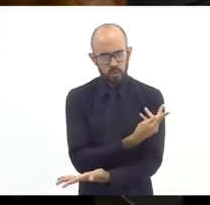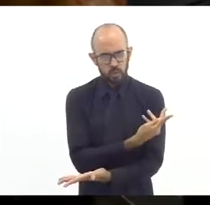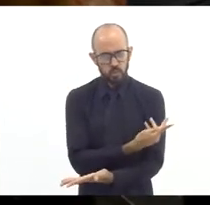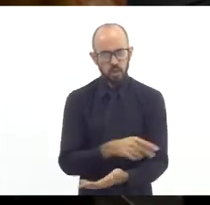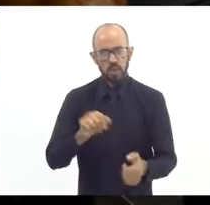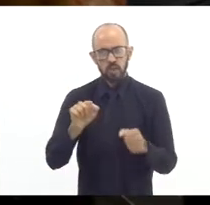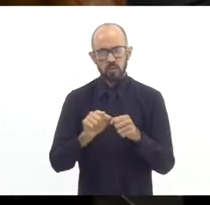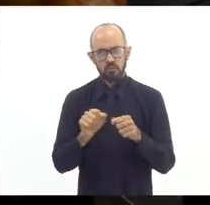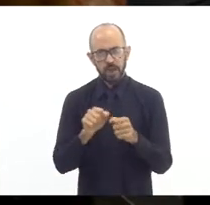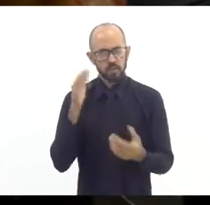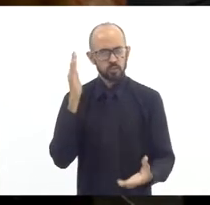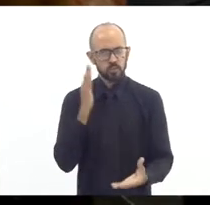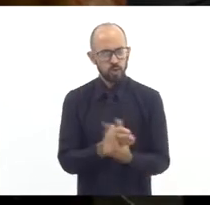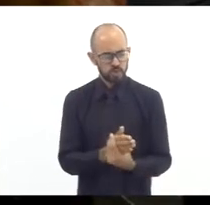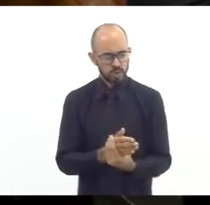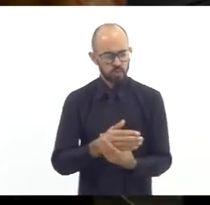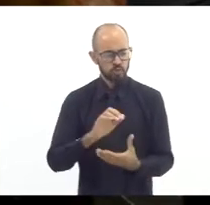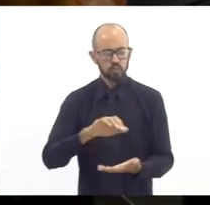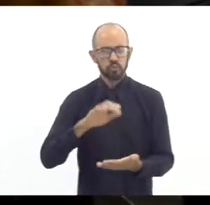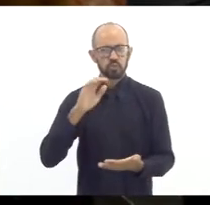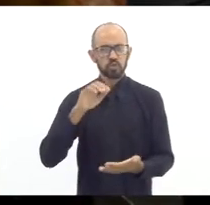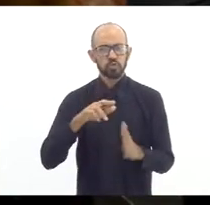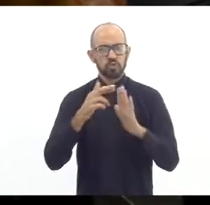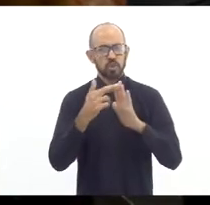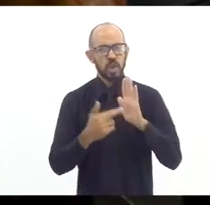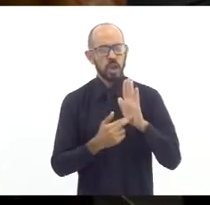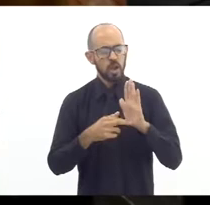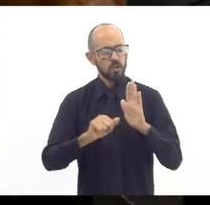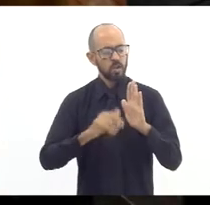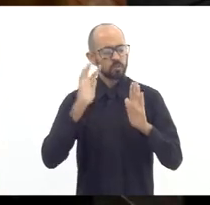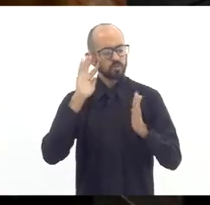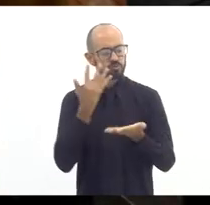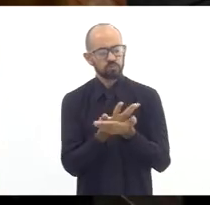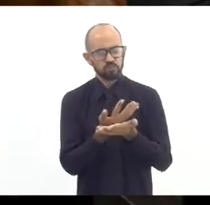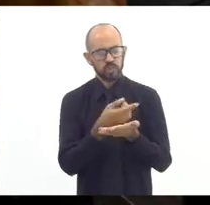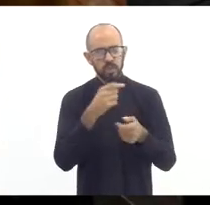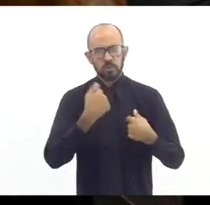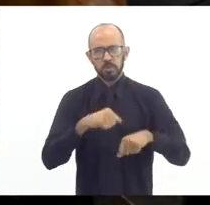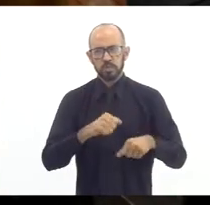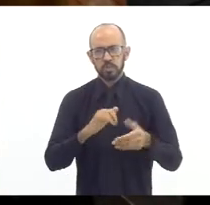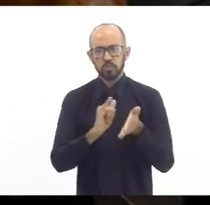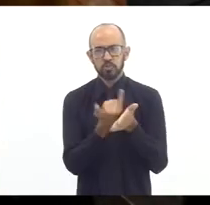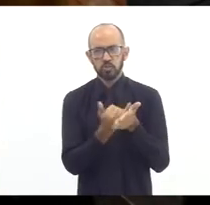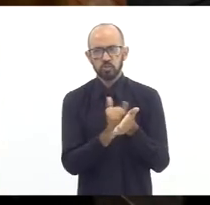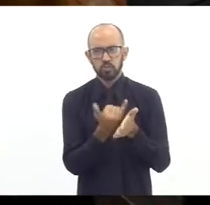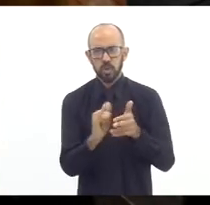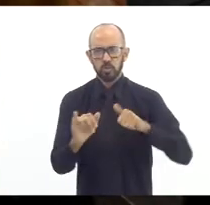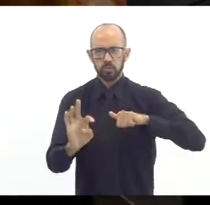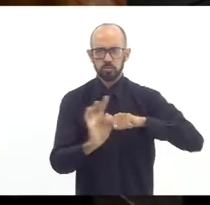processo regulatório. Esse processo regulatório, ele carece de uma instrução técnica